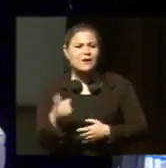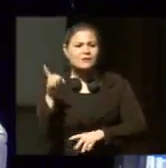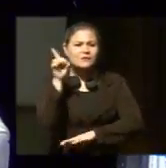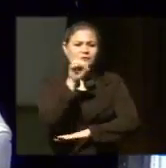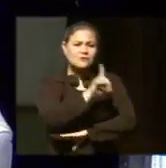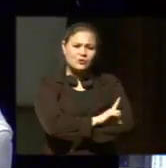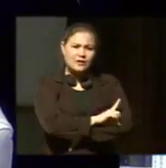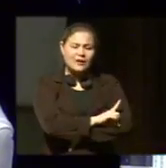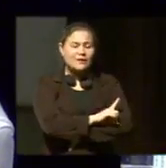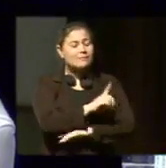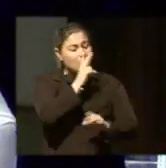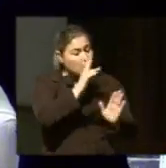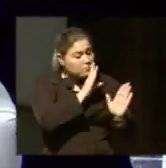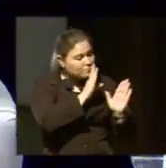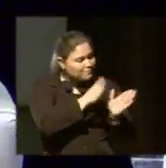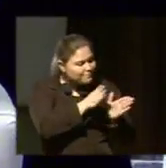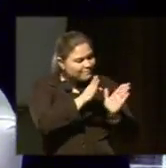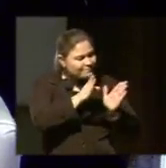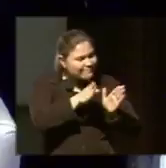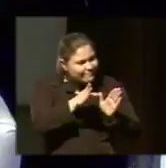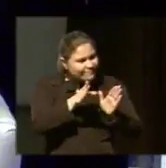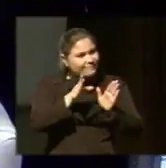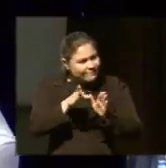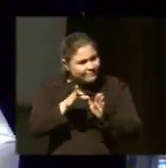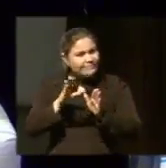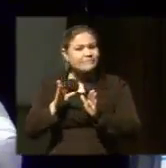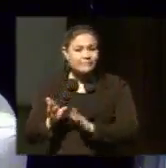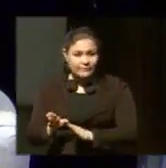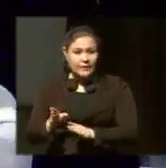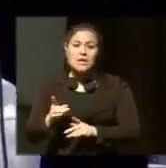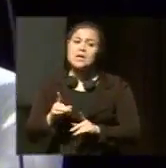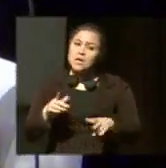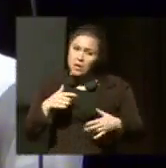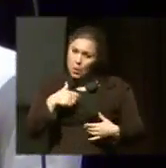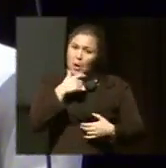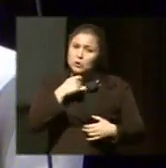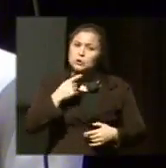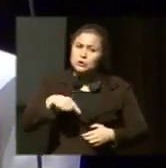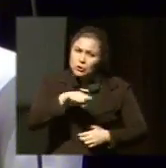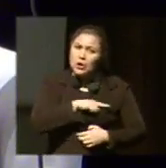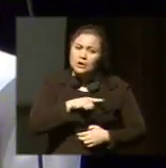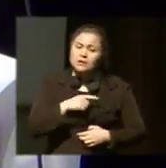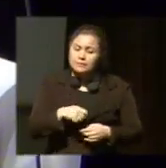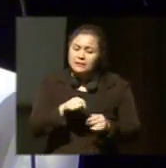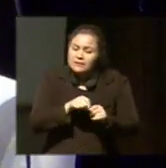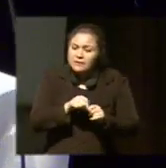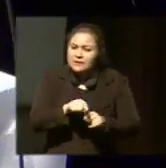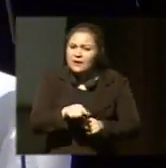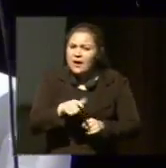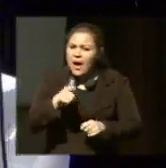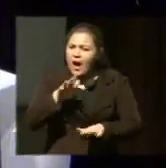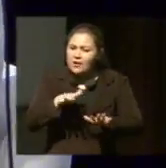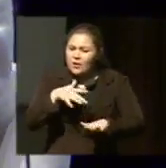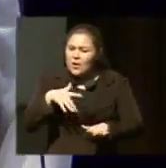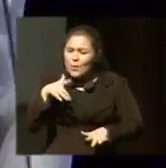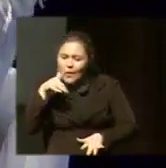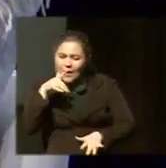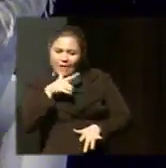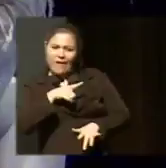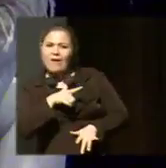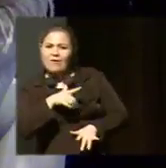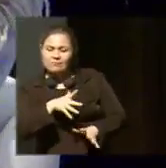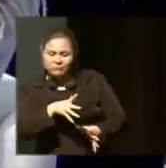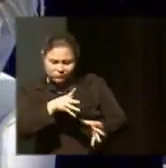de cada vez, né? E eu acho que nós é quem temos que aprender. Quem sabe a gente ganhe se a gente passe a ter